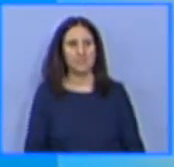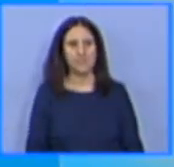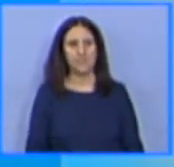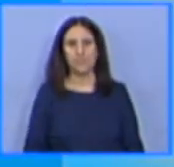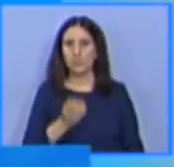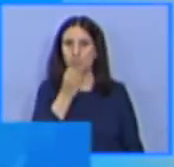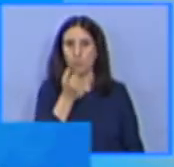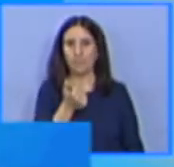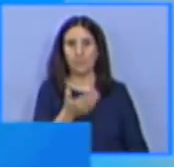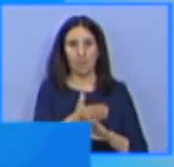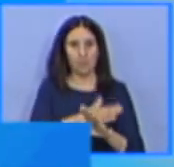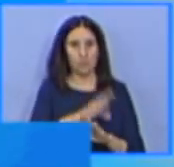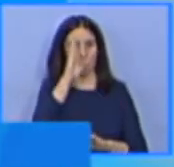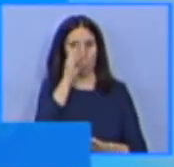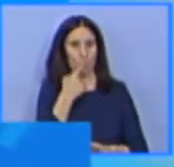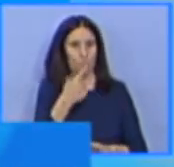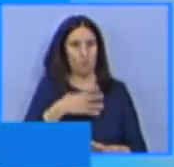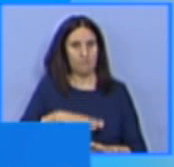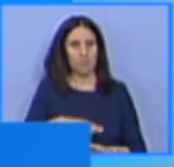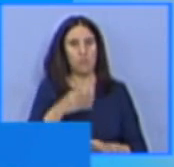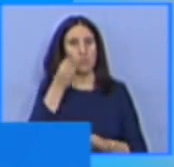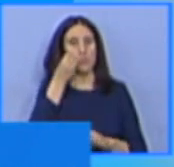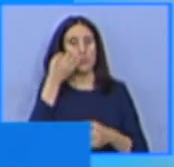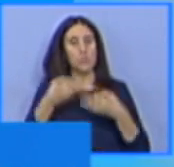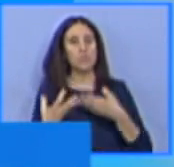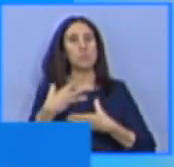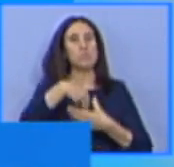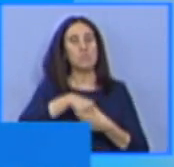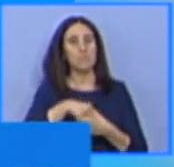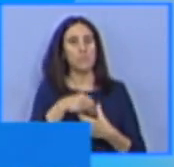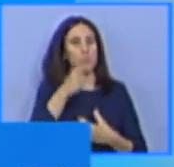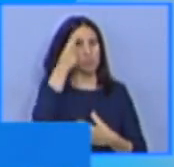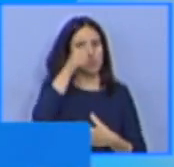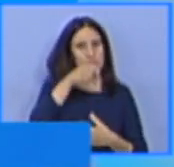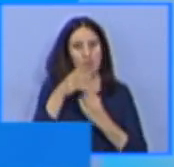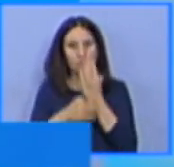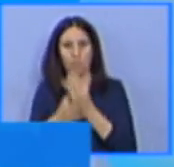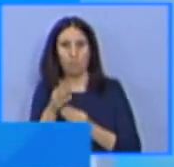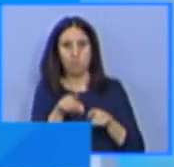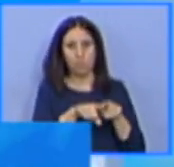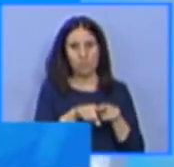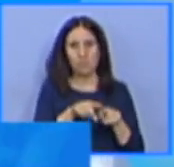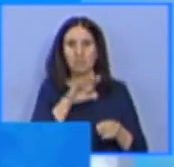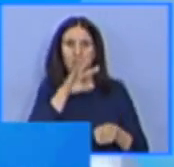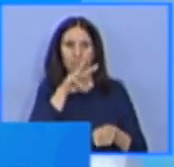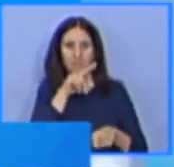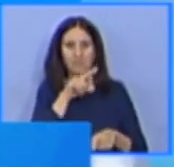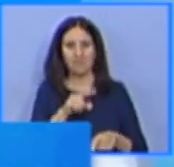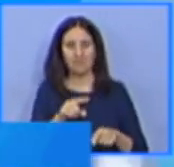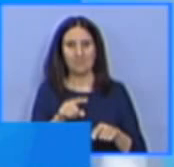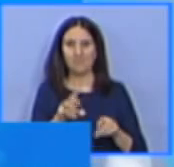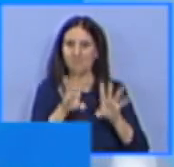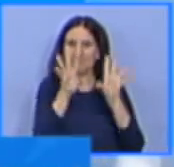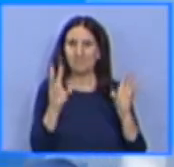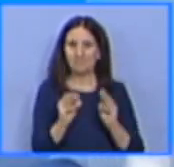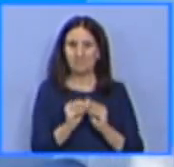que dentro dos juristas estão juízes, advogados, políticos e mães. Portanto, engloba, são